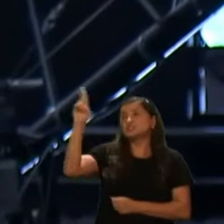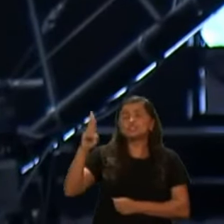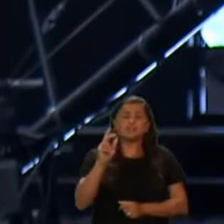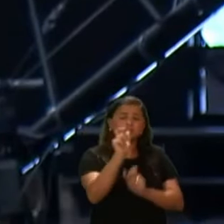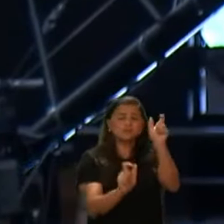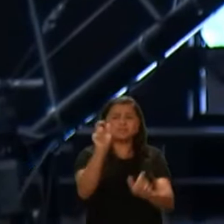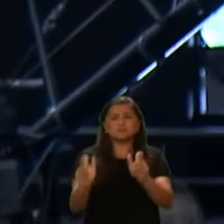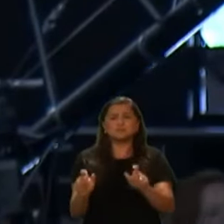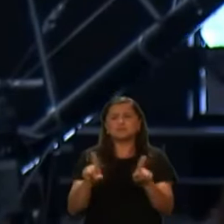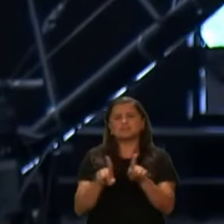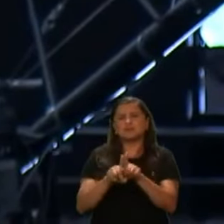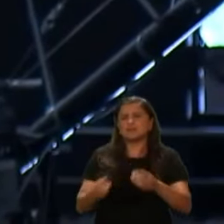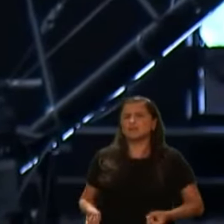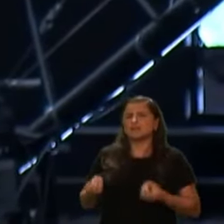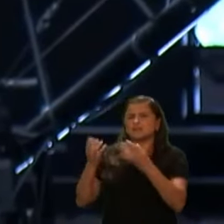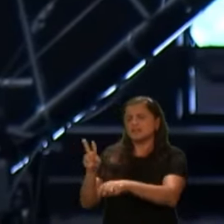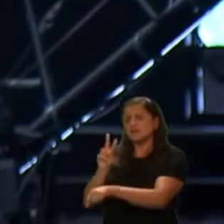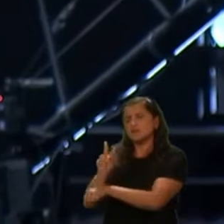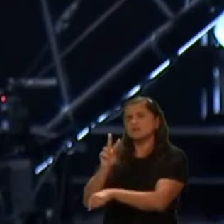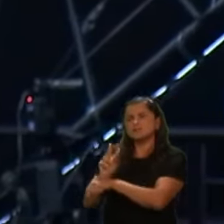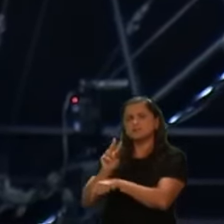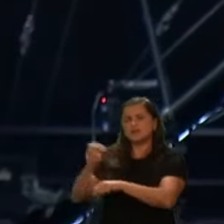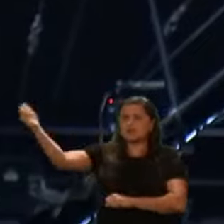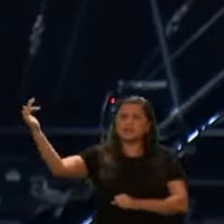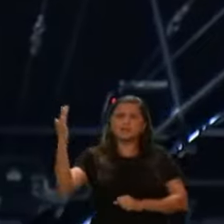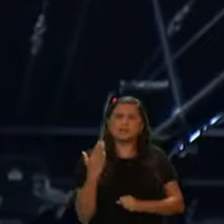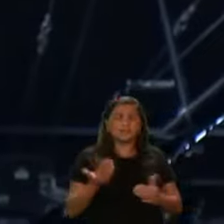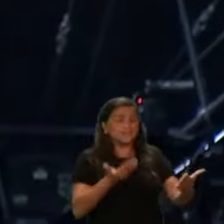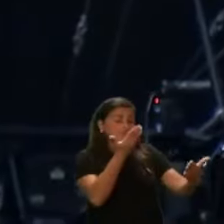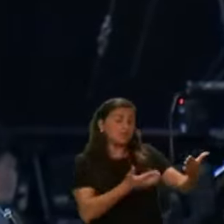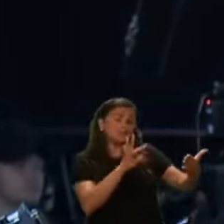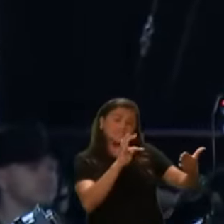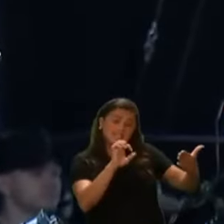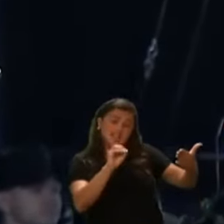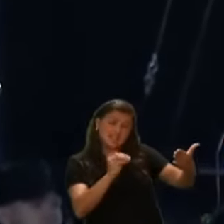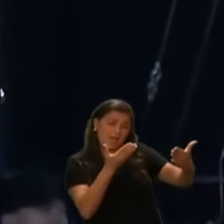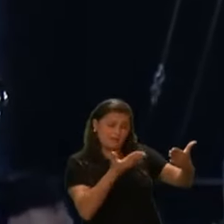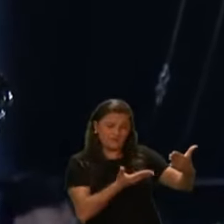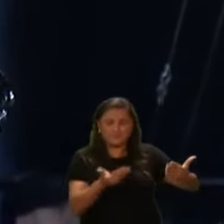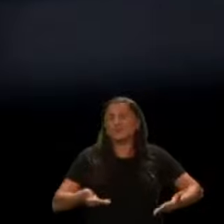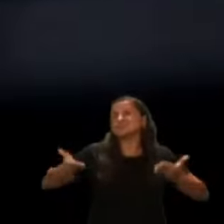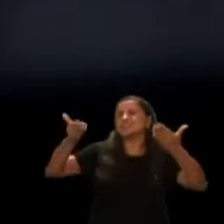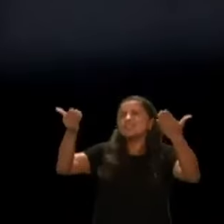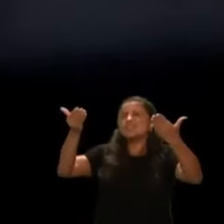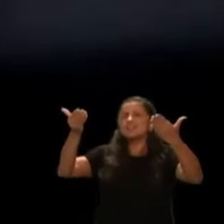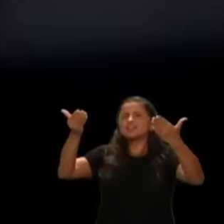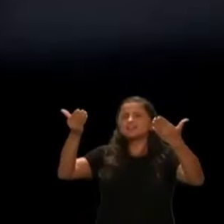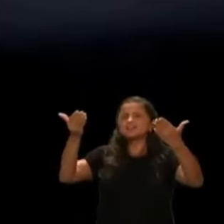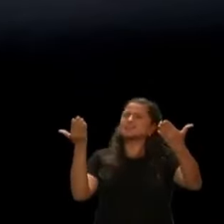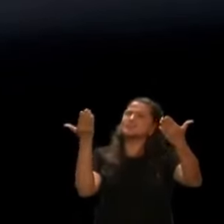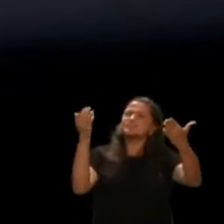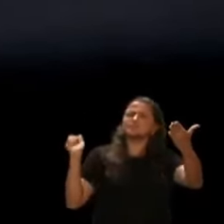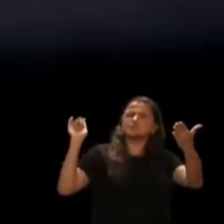e provisão. Que nunca falte nada essa casa. E a você, Theo, nós te apresentamos nesse altar. Sê tu uma